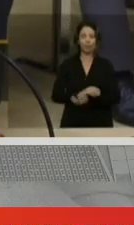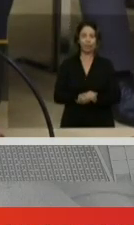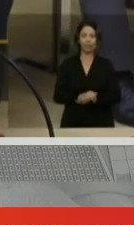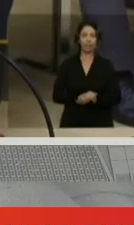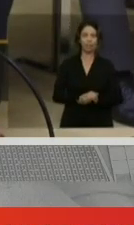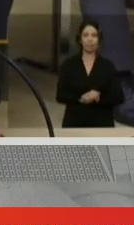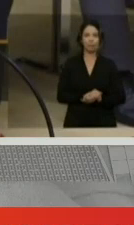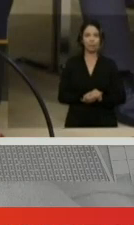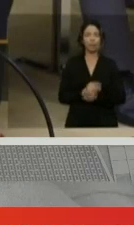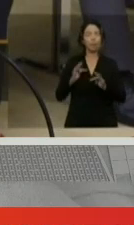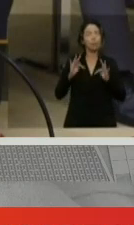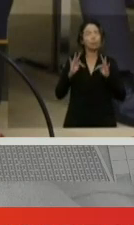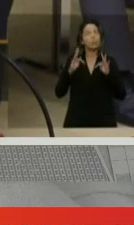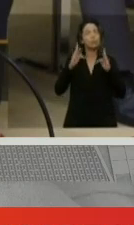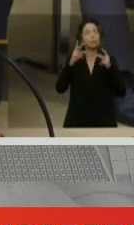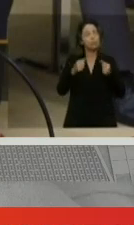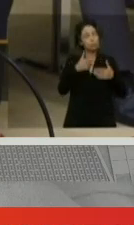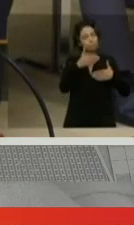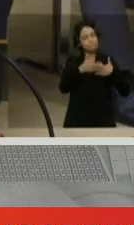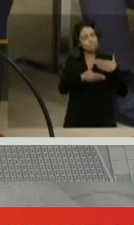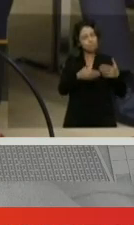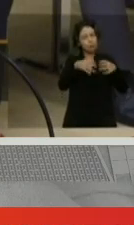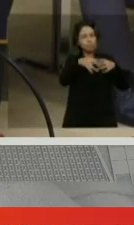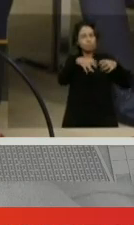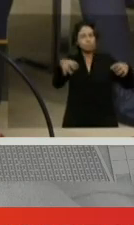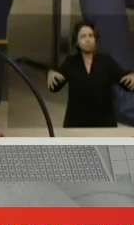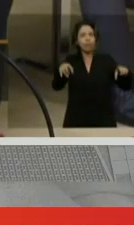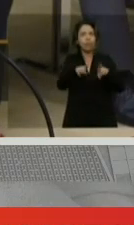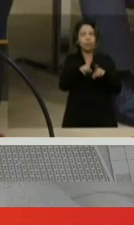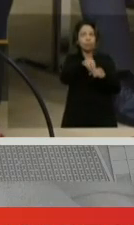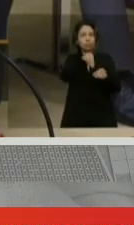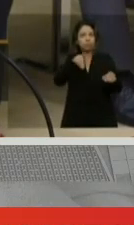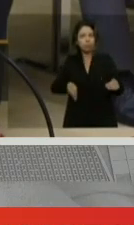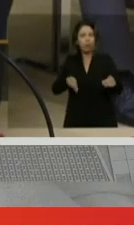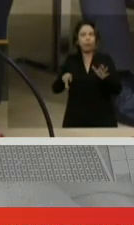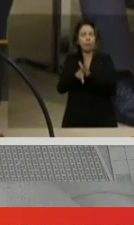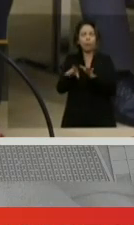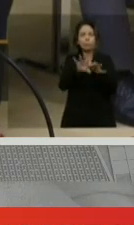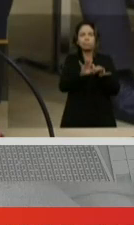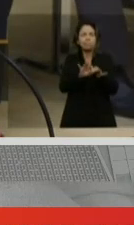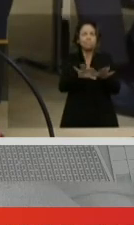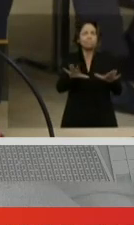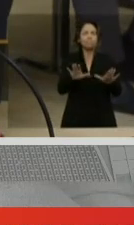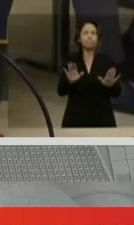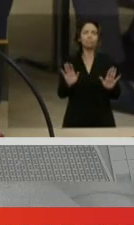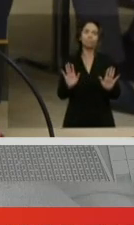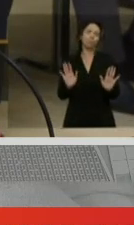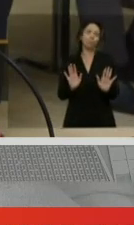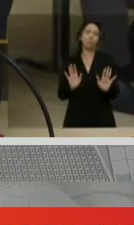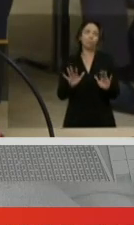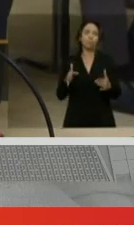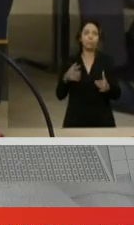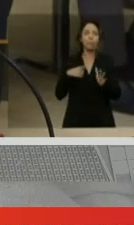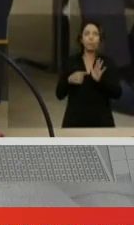da democracia. Se simplesmente você ter leis que garantam um Estado democrático, as coisas vão naturalmente entrar em